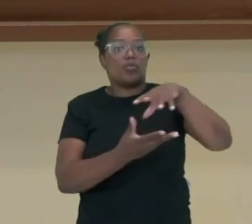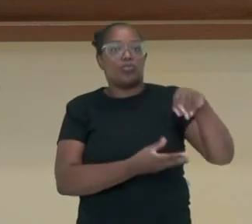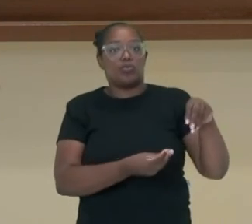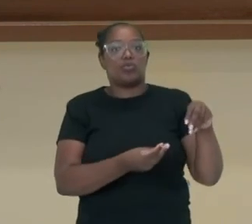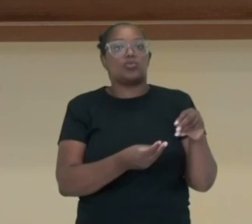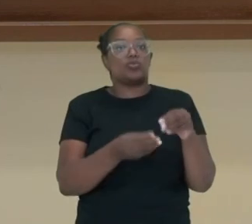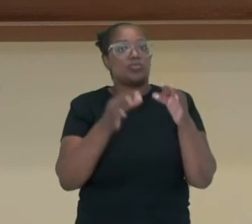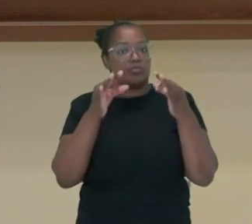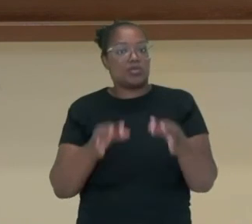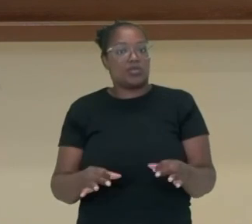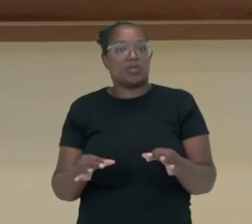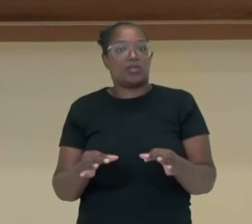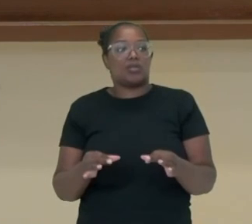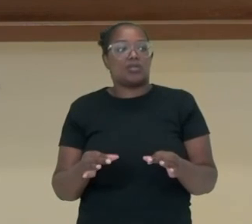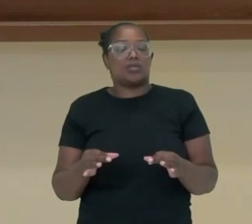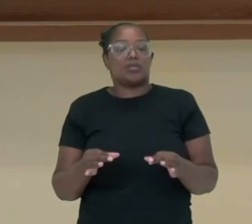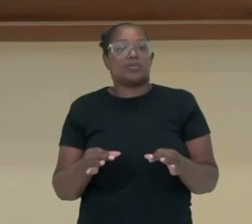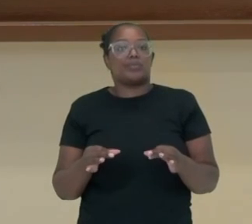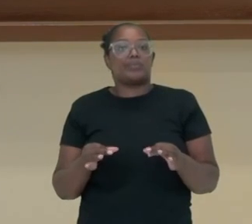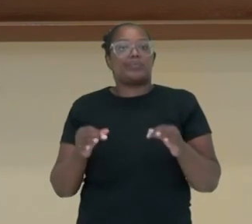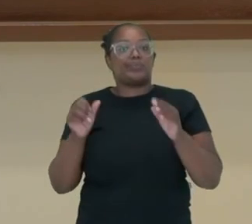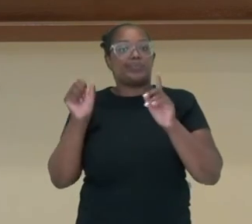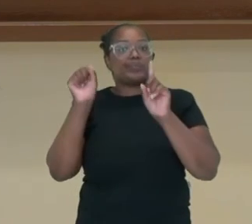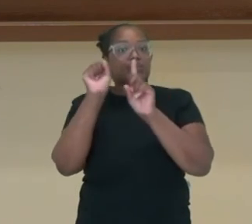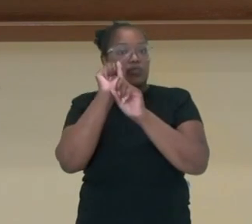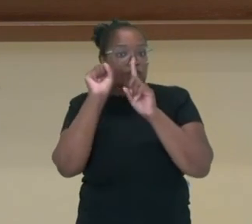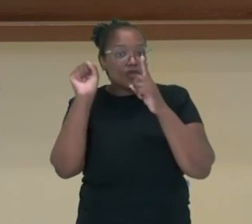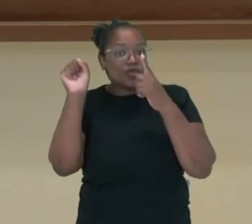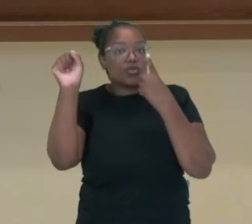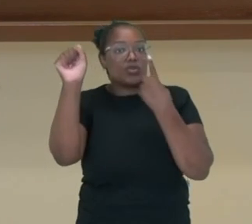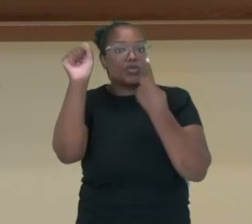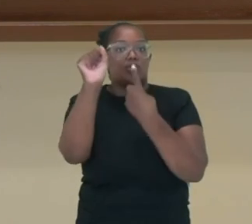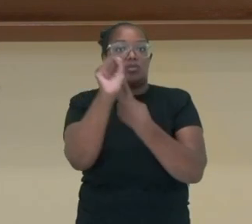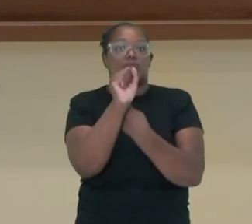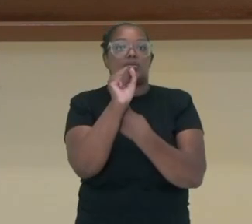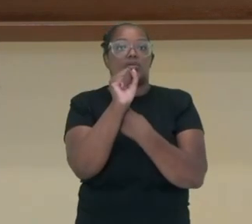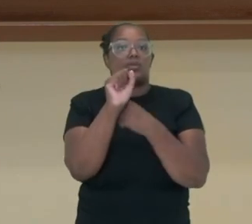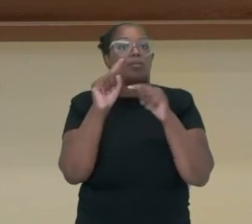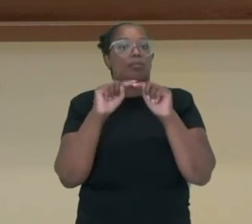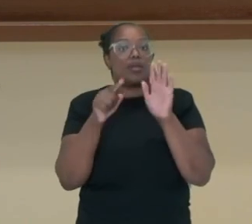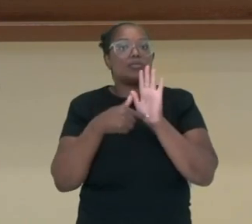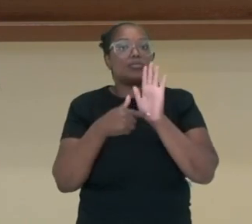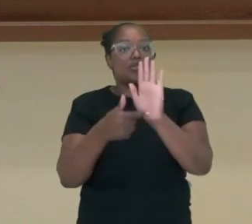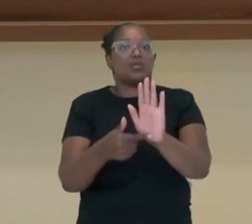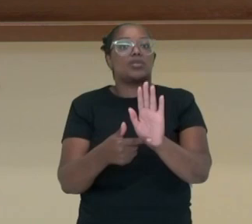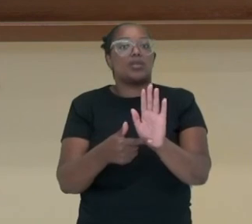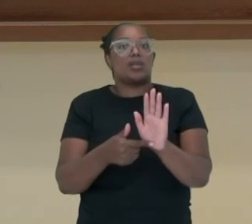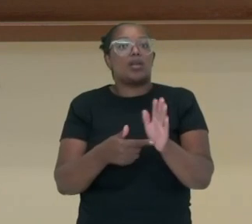alguns países permanecendo socialistas, mas defendendo seus próprios modelos.